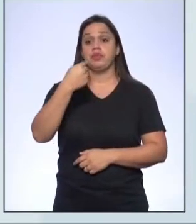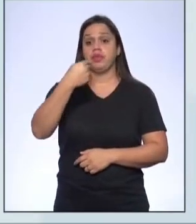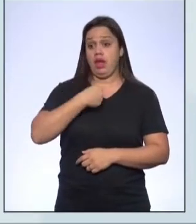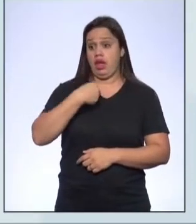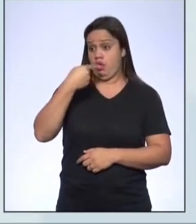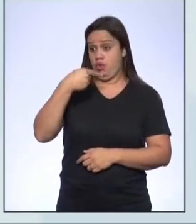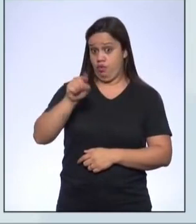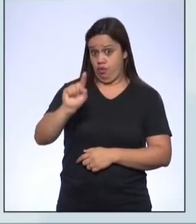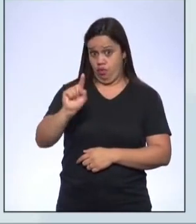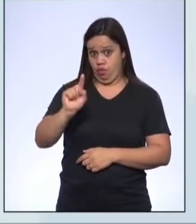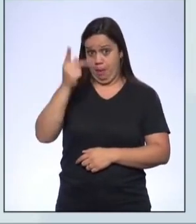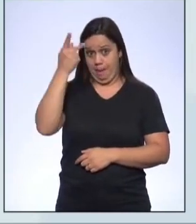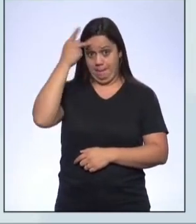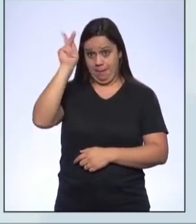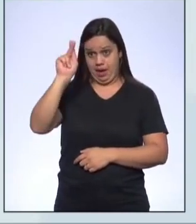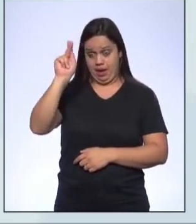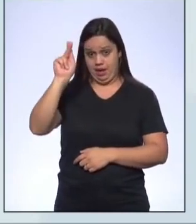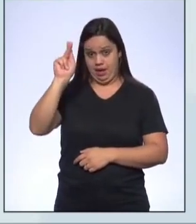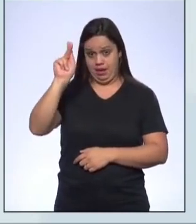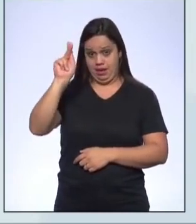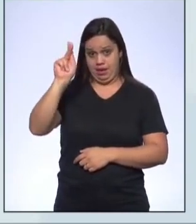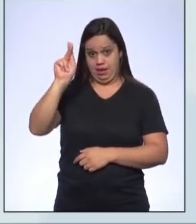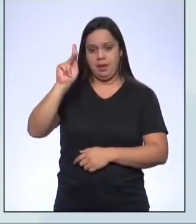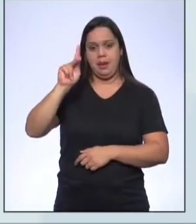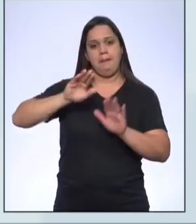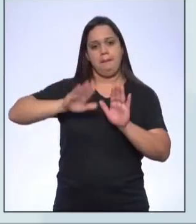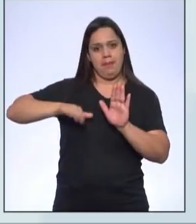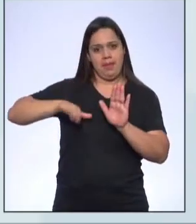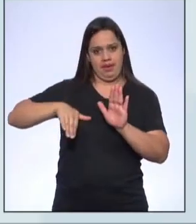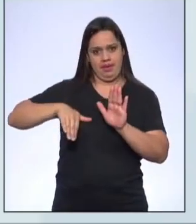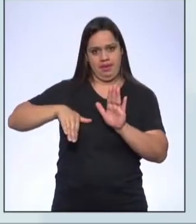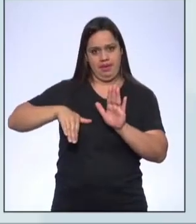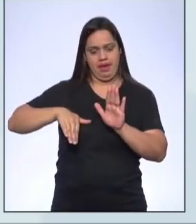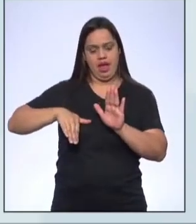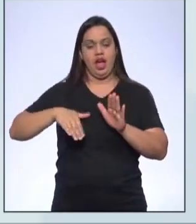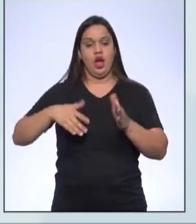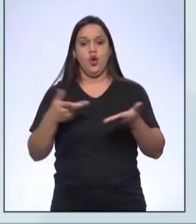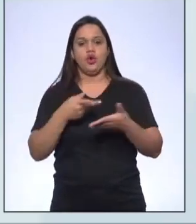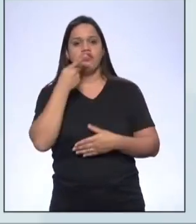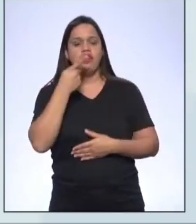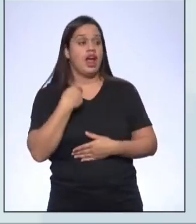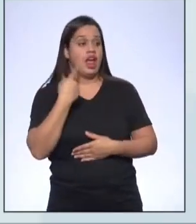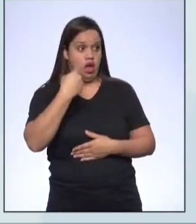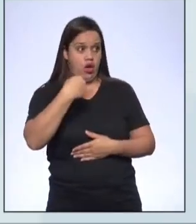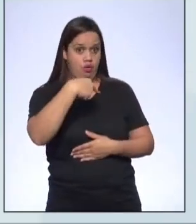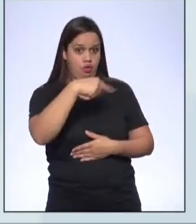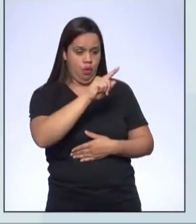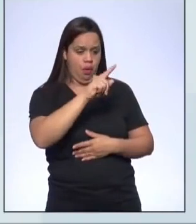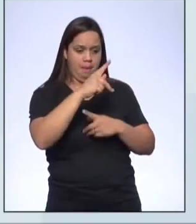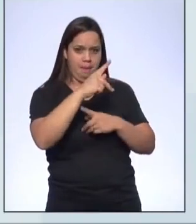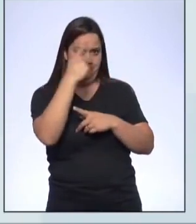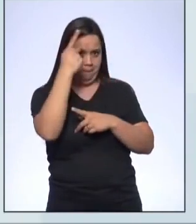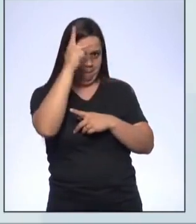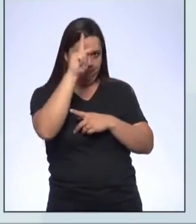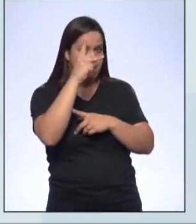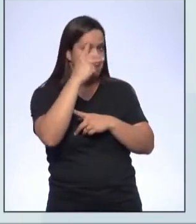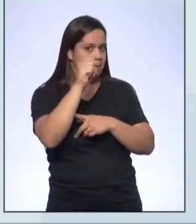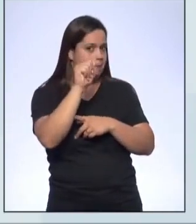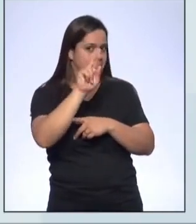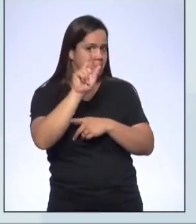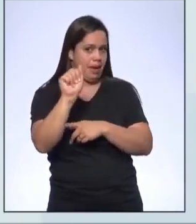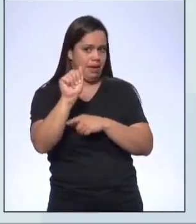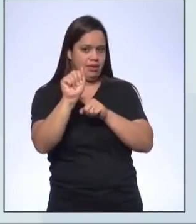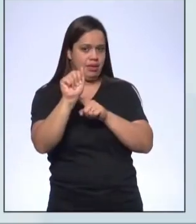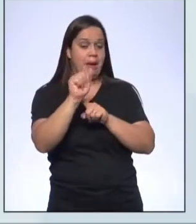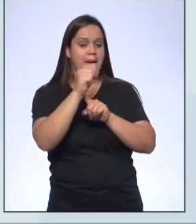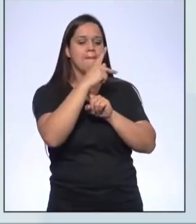a praia. Hoje virou, vou para a praia. Acabou. E é capaz de escrever isso ainda e abreviar. Eu coloco até um pezinho com um